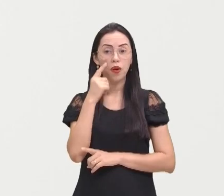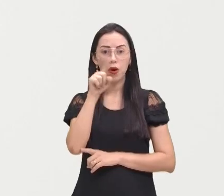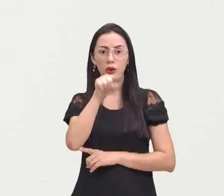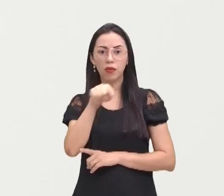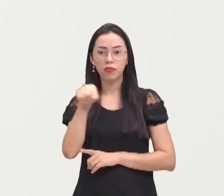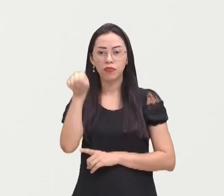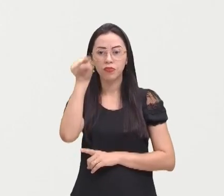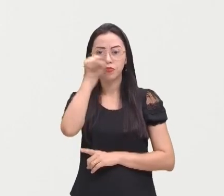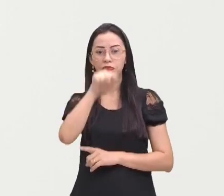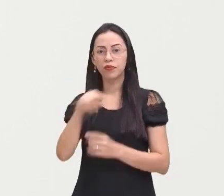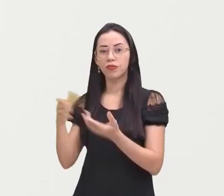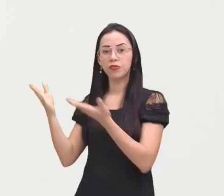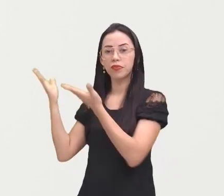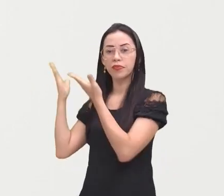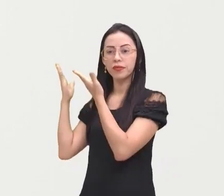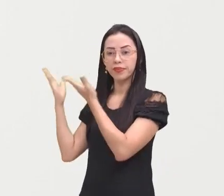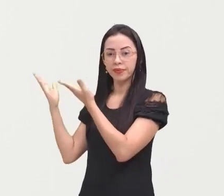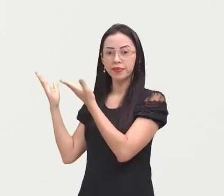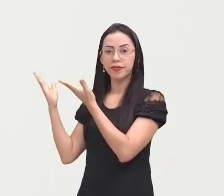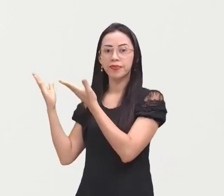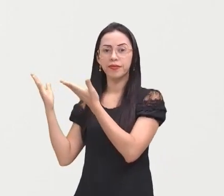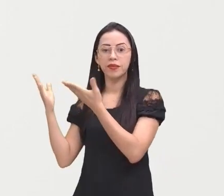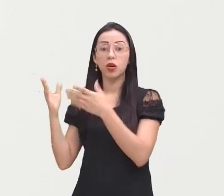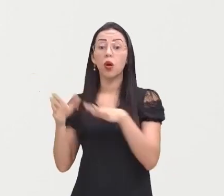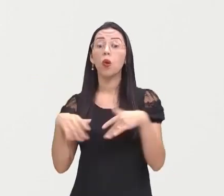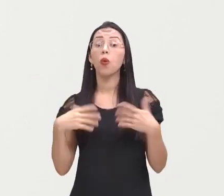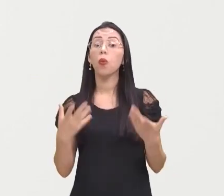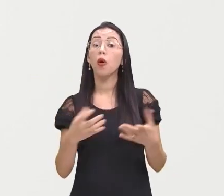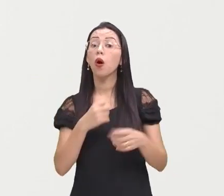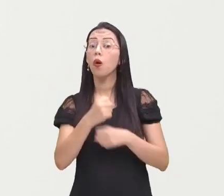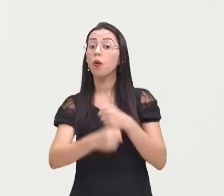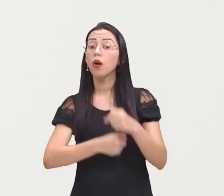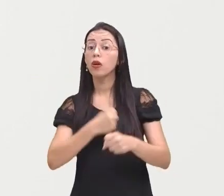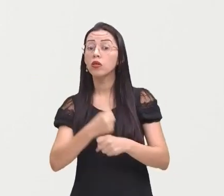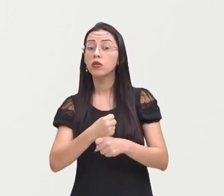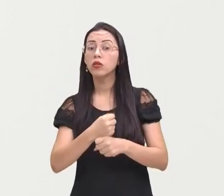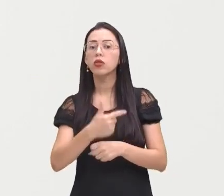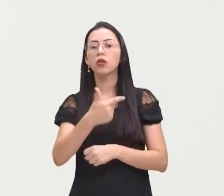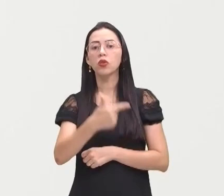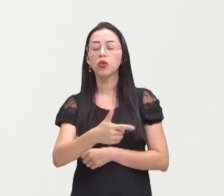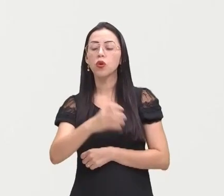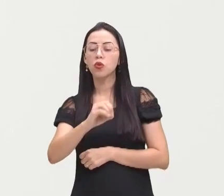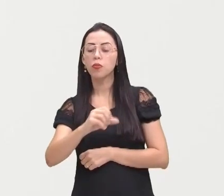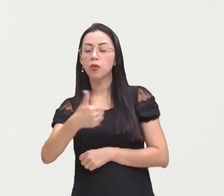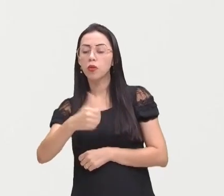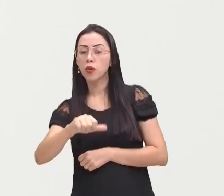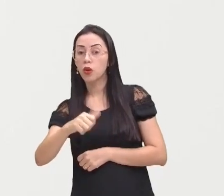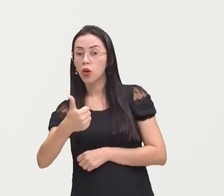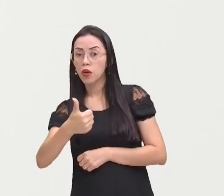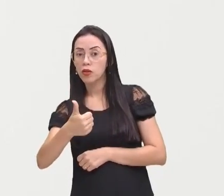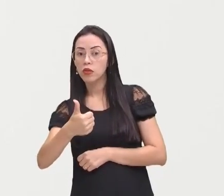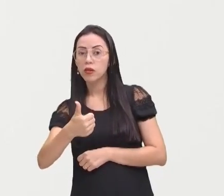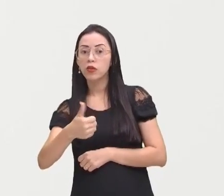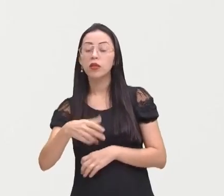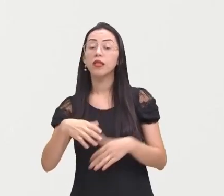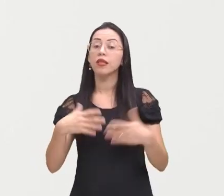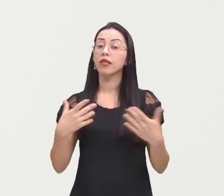dezembro. Em dezembro de qual é o ano? De 2011. Então, a nossa